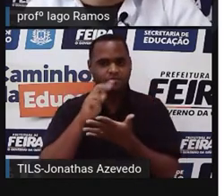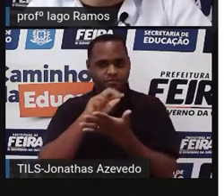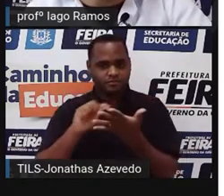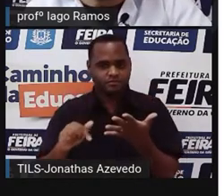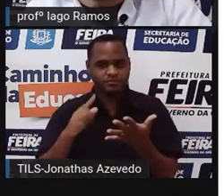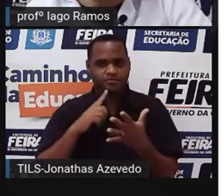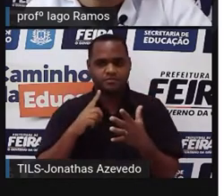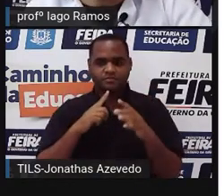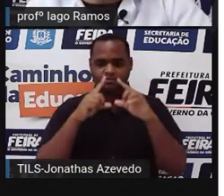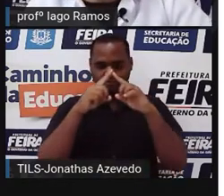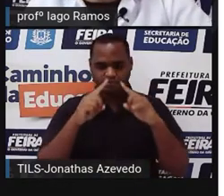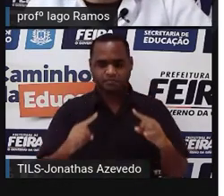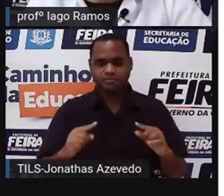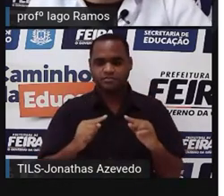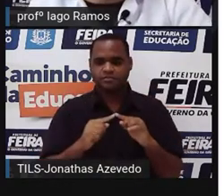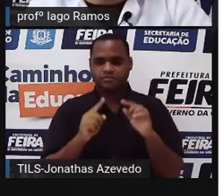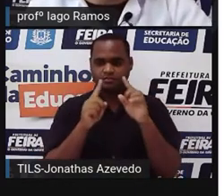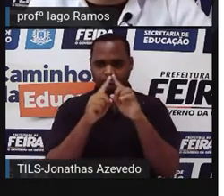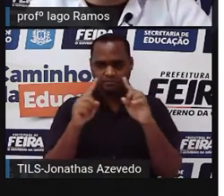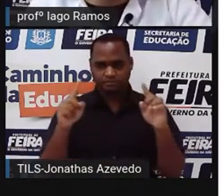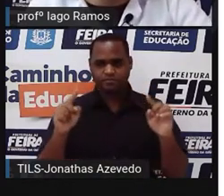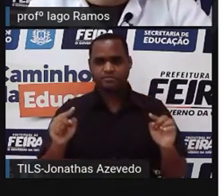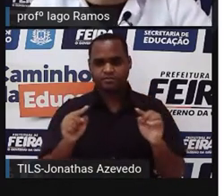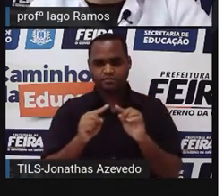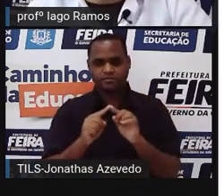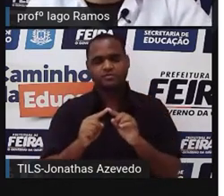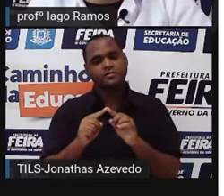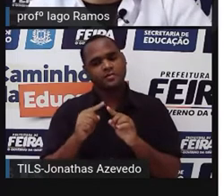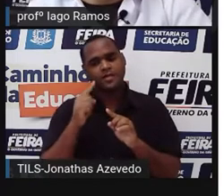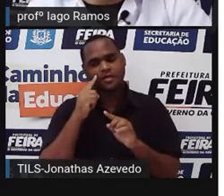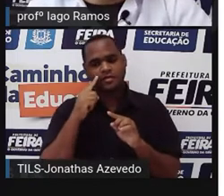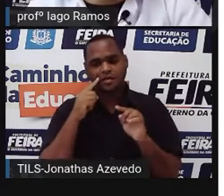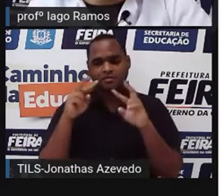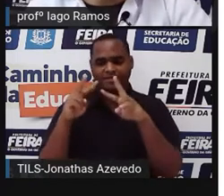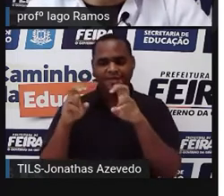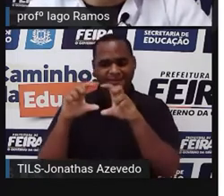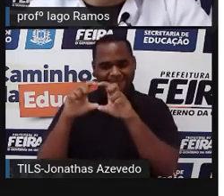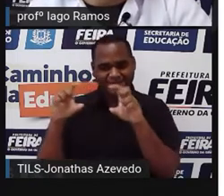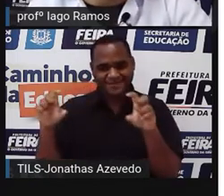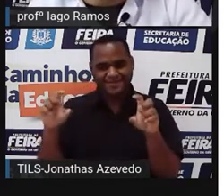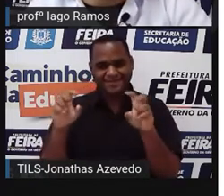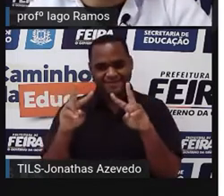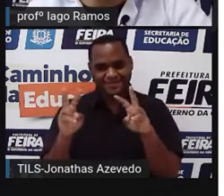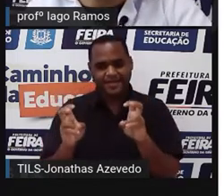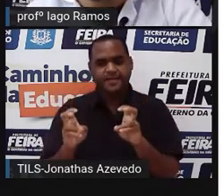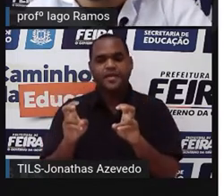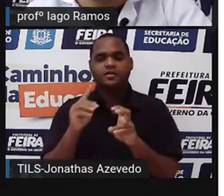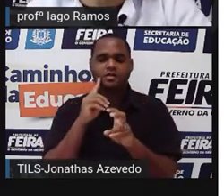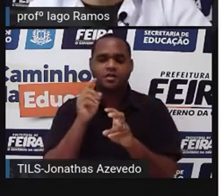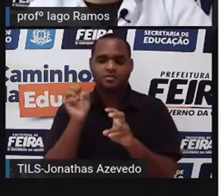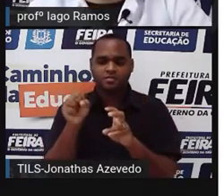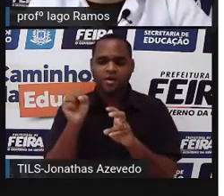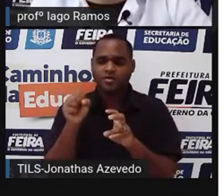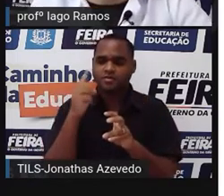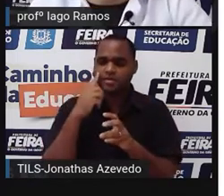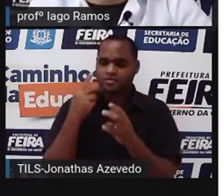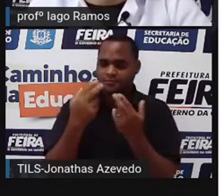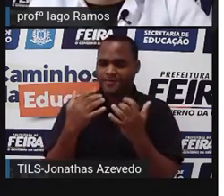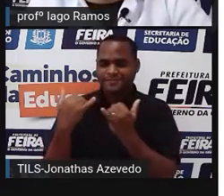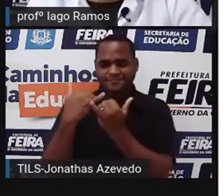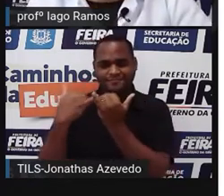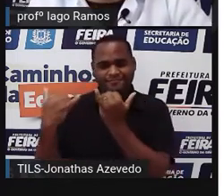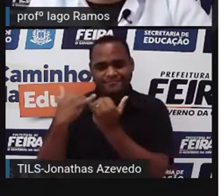triângulo retângulo, entre elas o Teorema de Pitágoras, utilizando a semelhança de